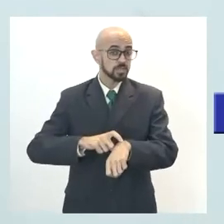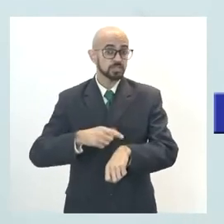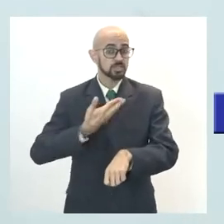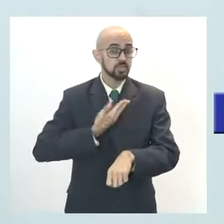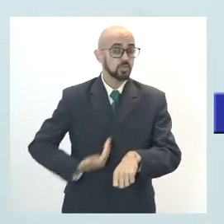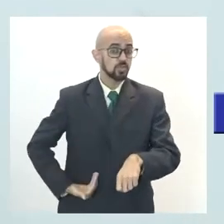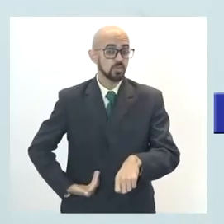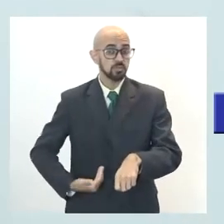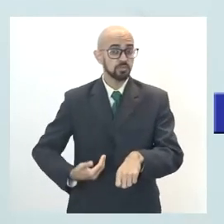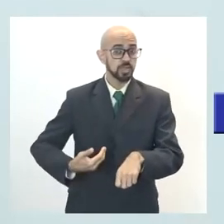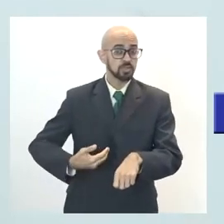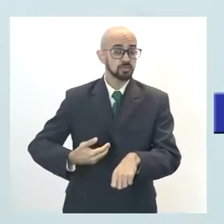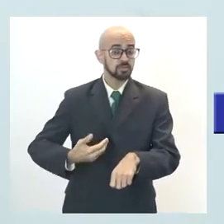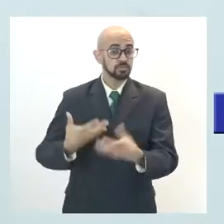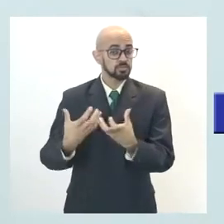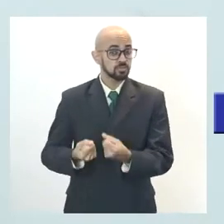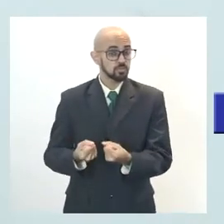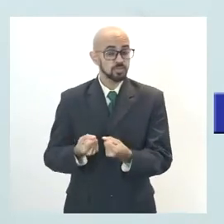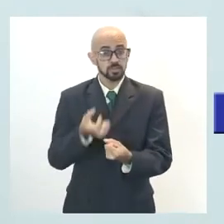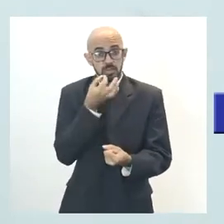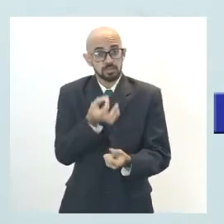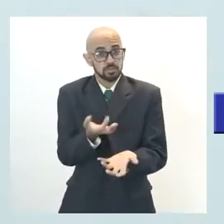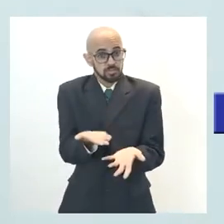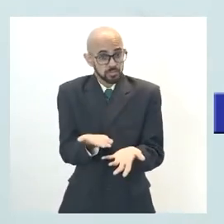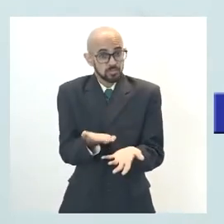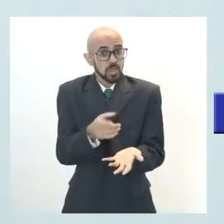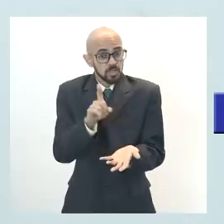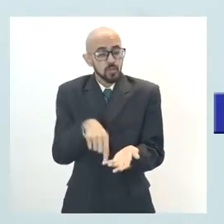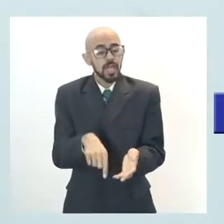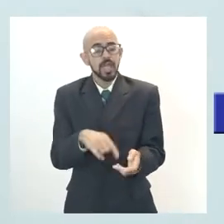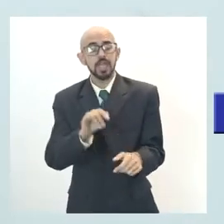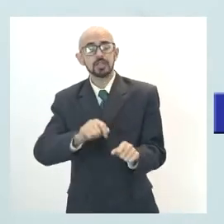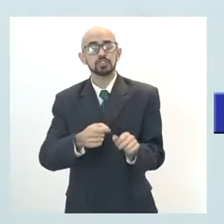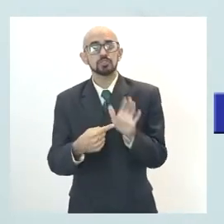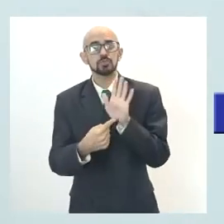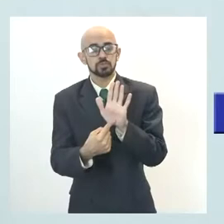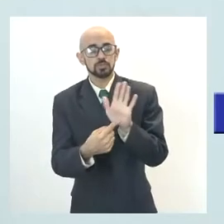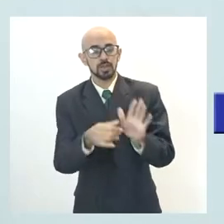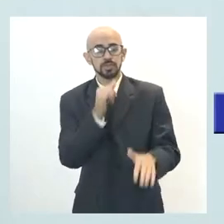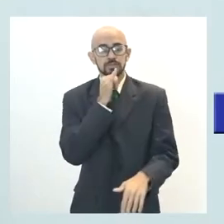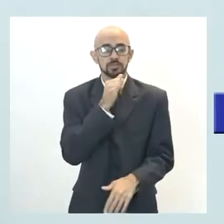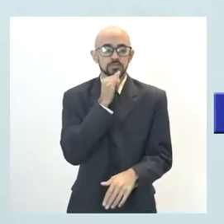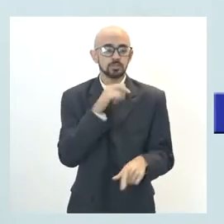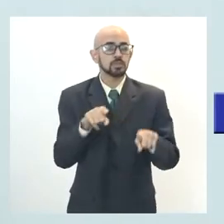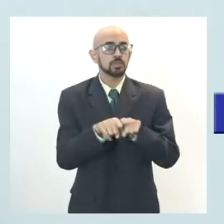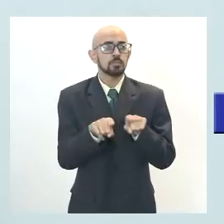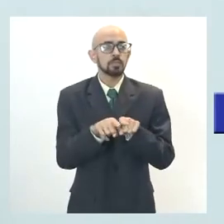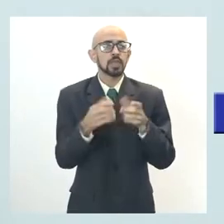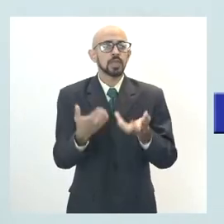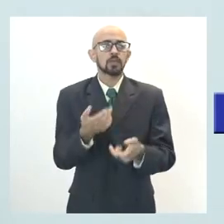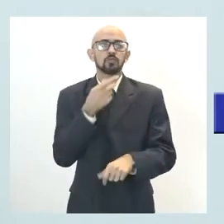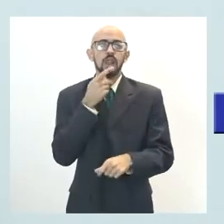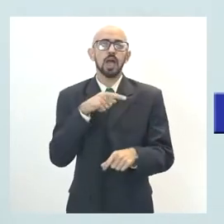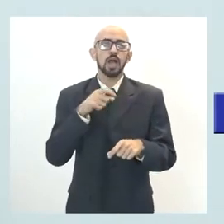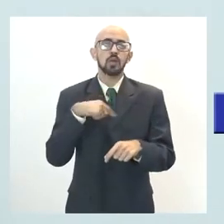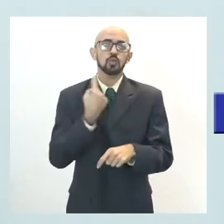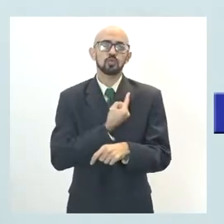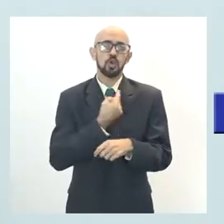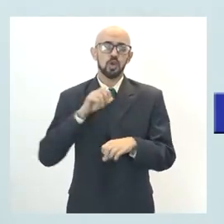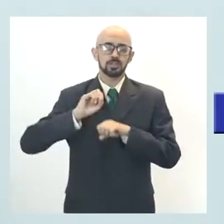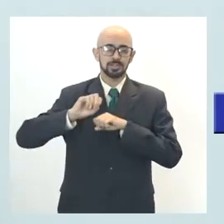esses debates dessas exemplos e queria destacar no caso nosso da educação ainda